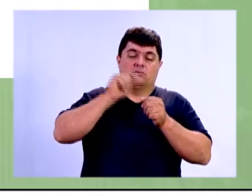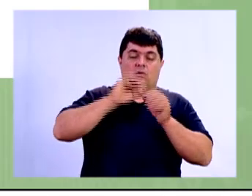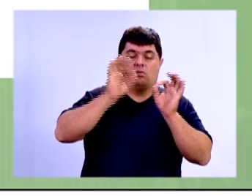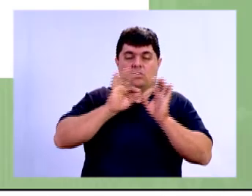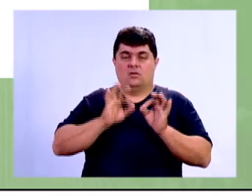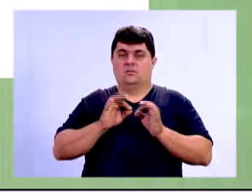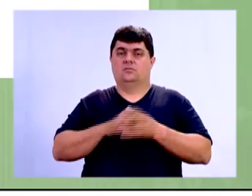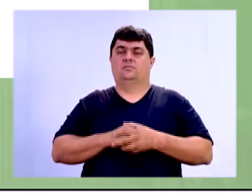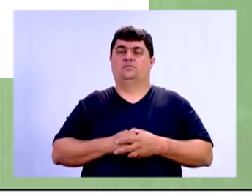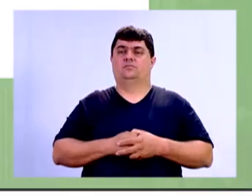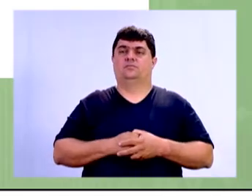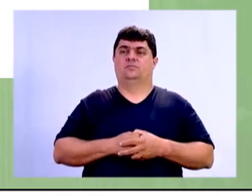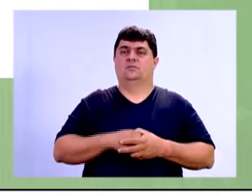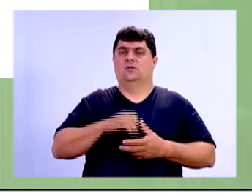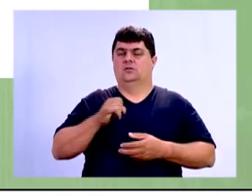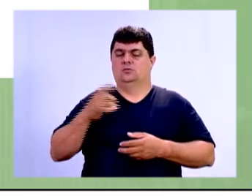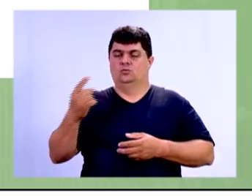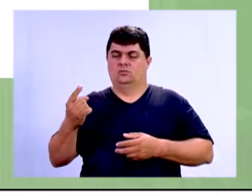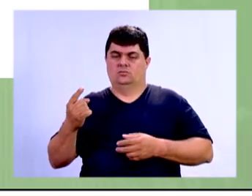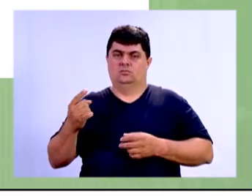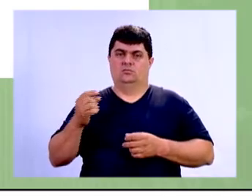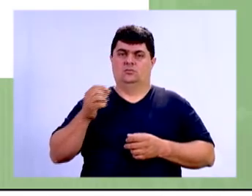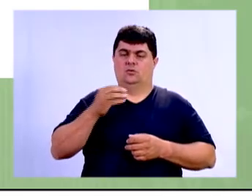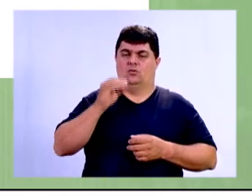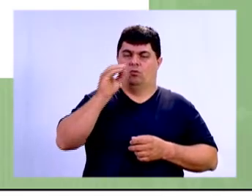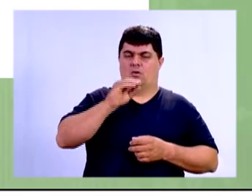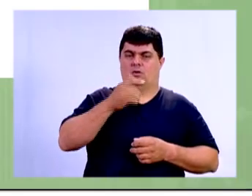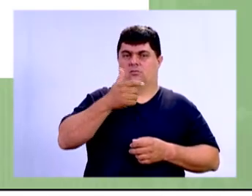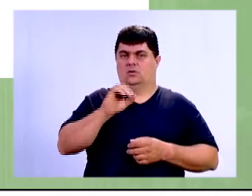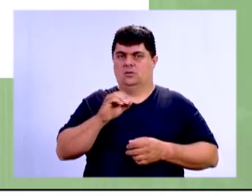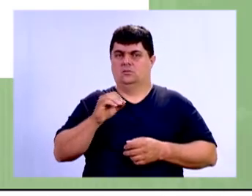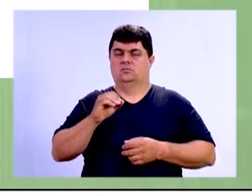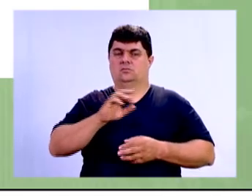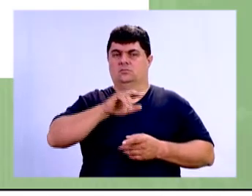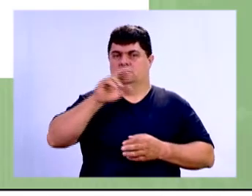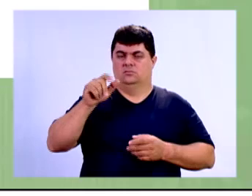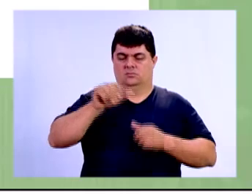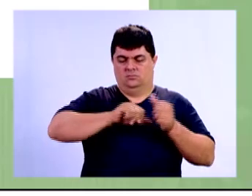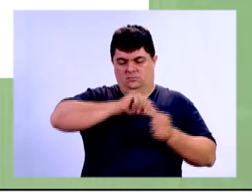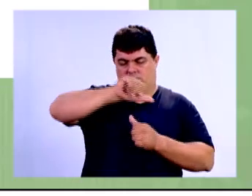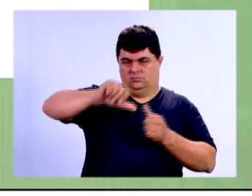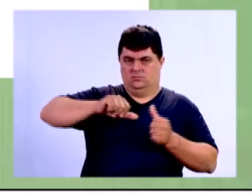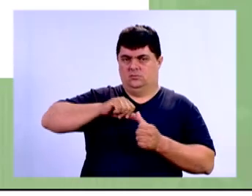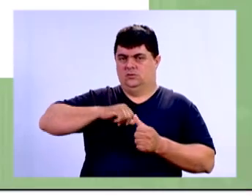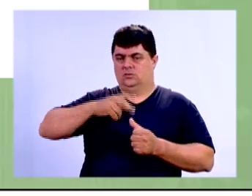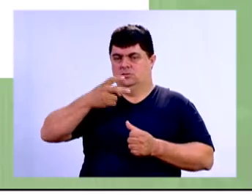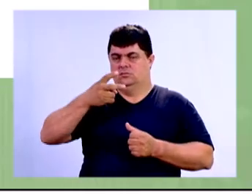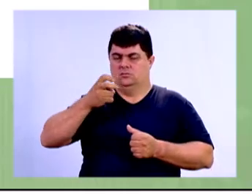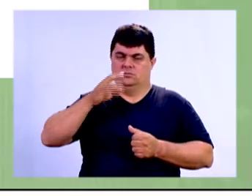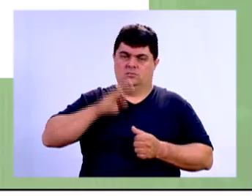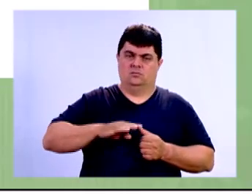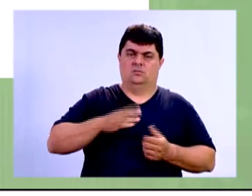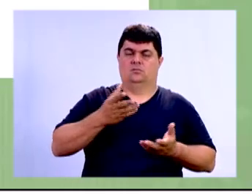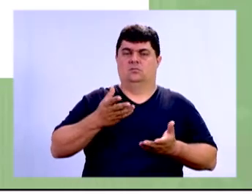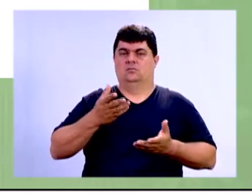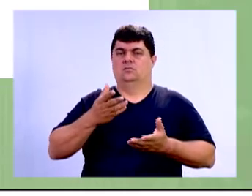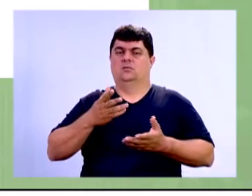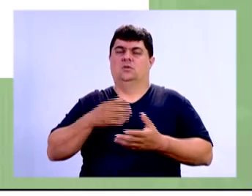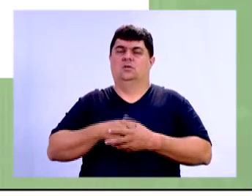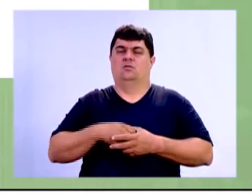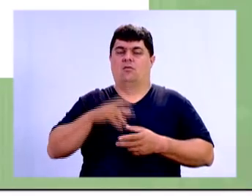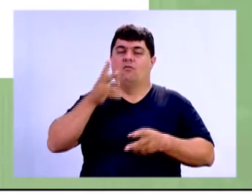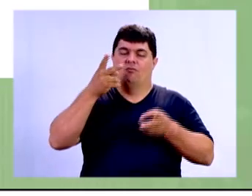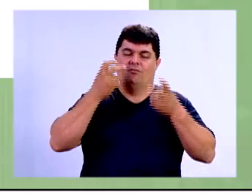código. O que acontece se colocasse 1 e se colocasse 10 aqui, se eu colocasse menor ou igual. Então faz esses testes em casa e você